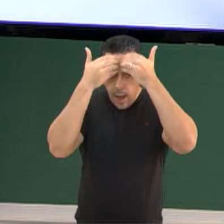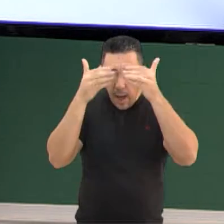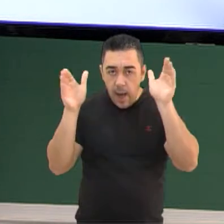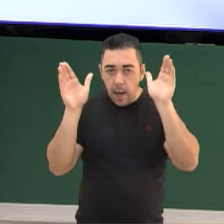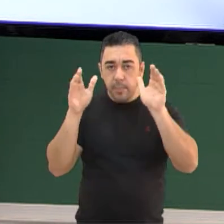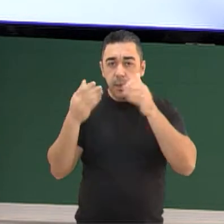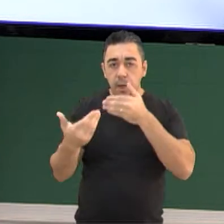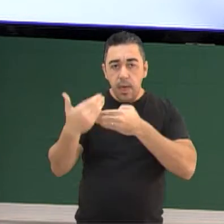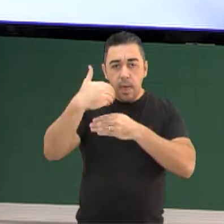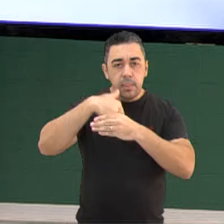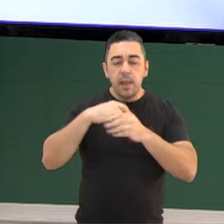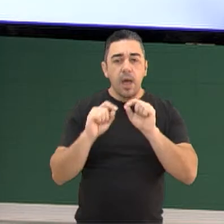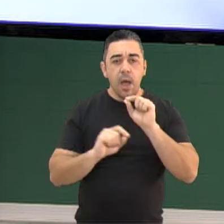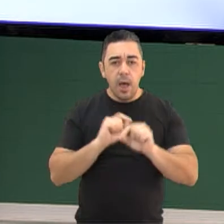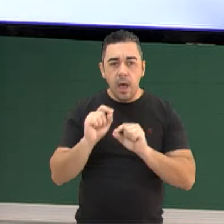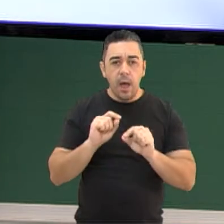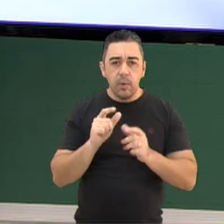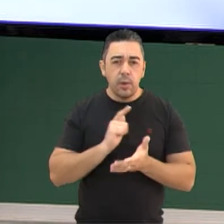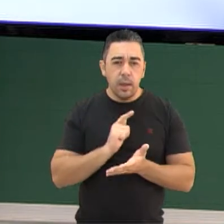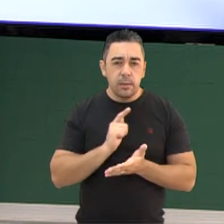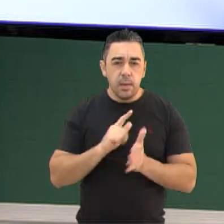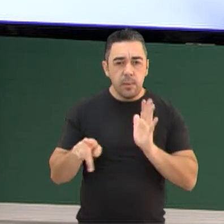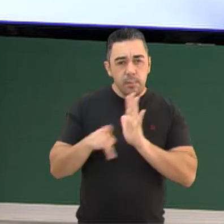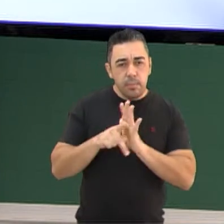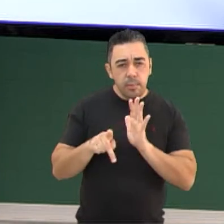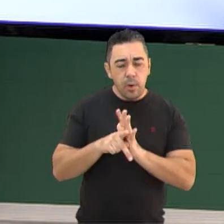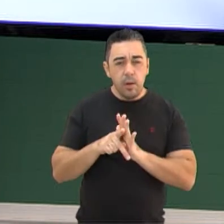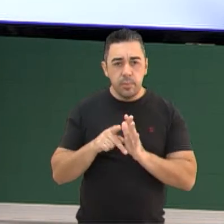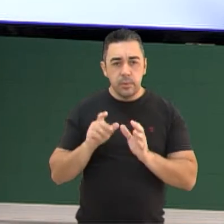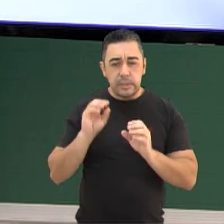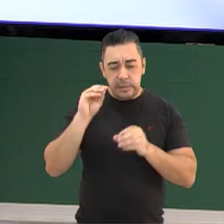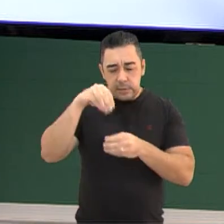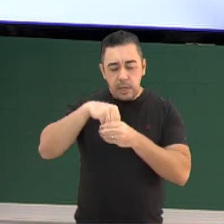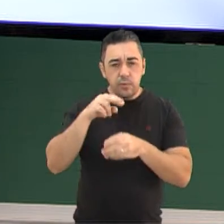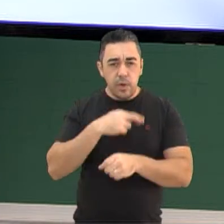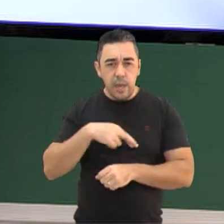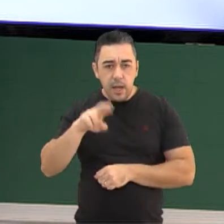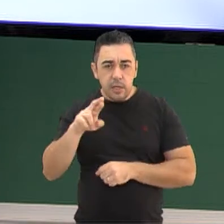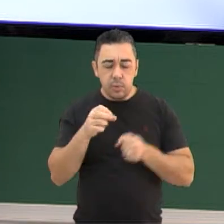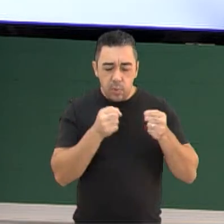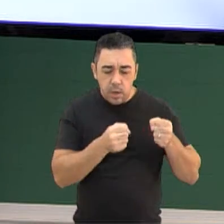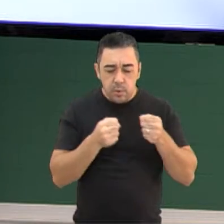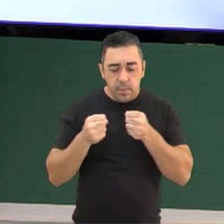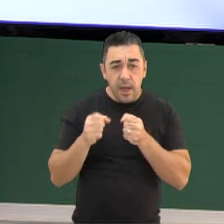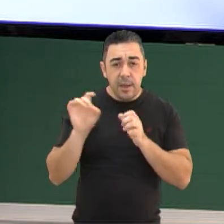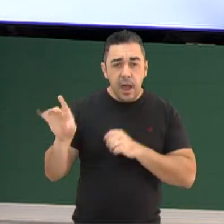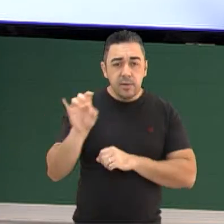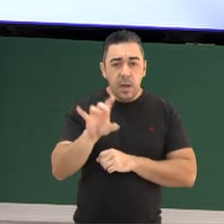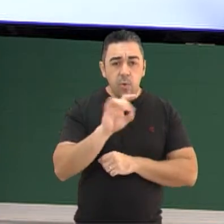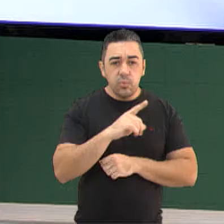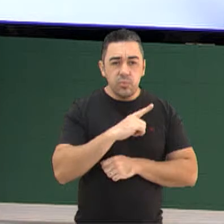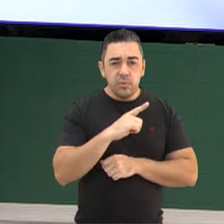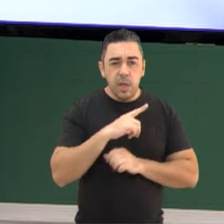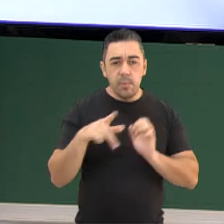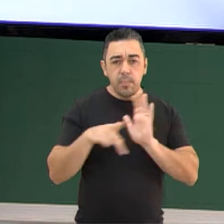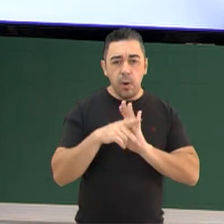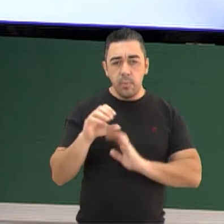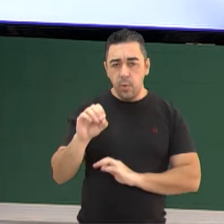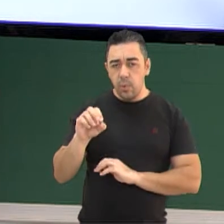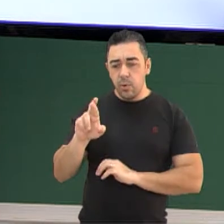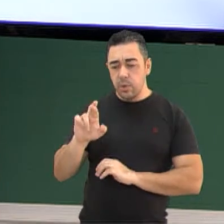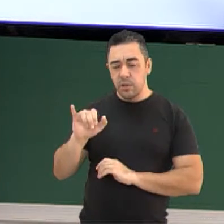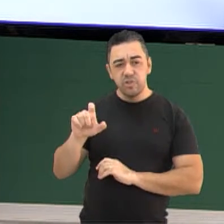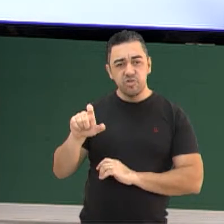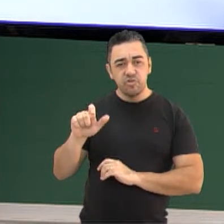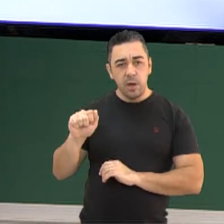do orixá, ou inquice. De acordo com o candomblé, então, todo mundo tem o seu orixá. Todo mundo tem um orixá